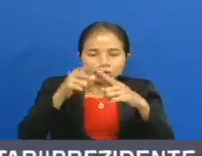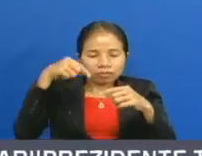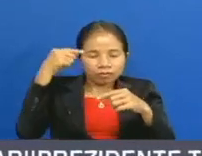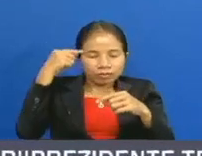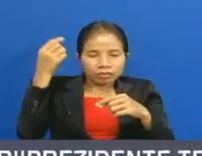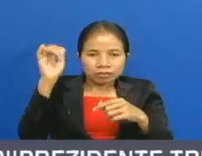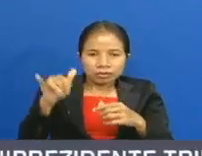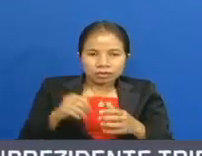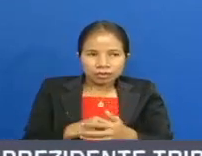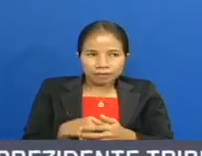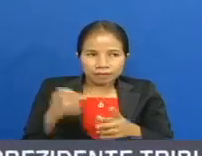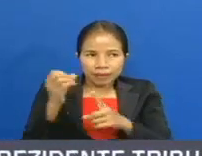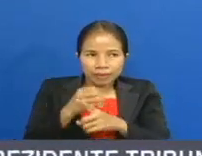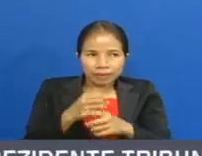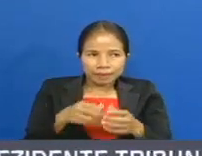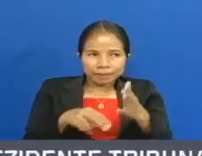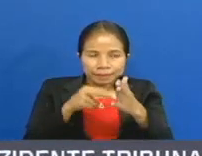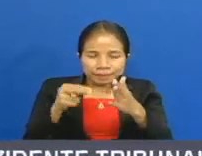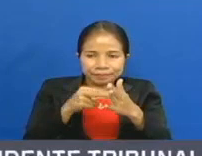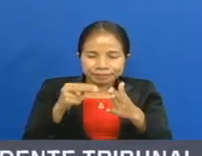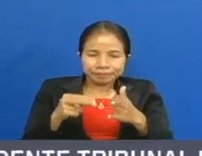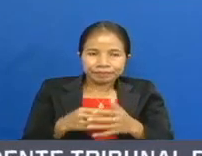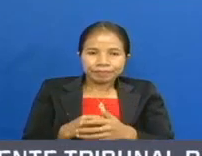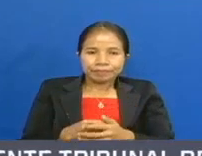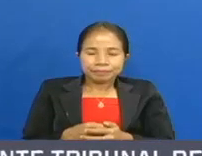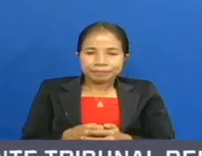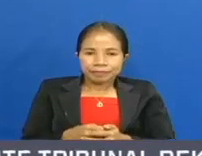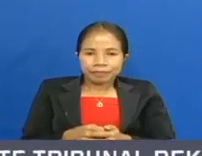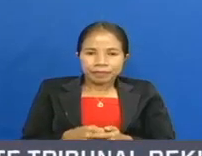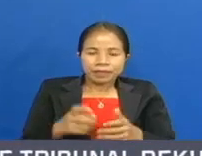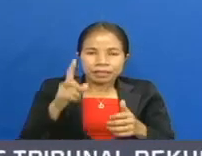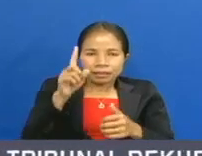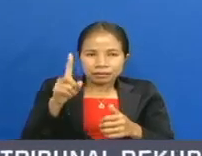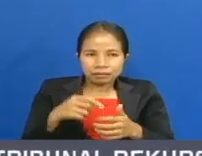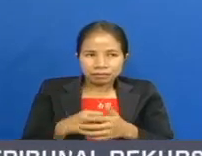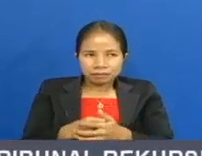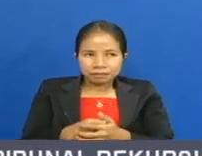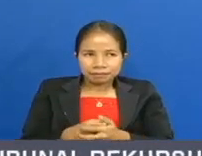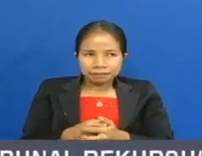competente. Objetivo se mediatura da Nemaca. Ida a tu